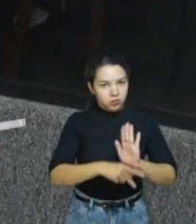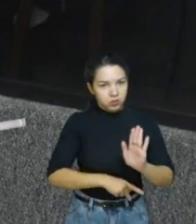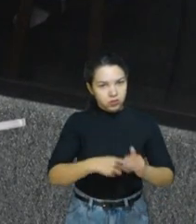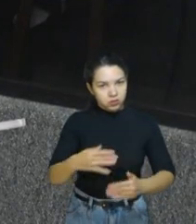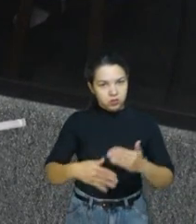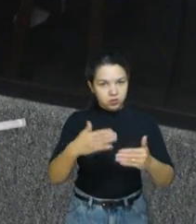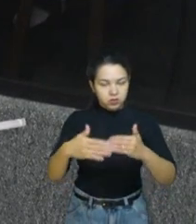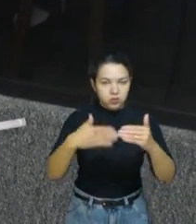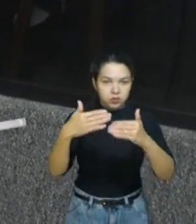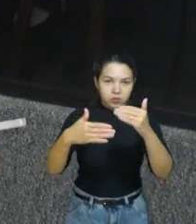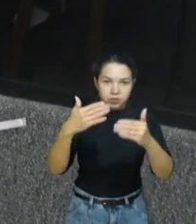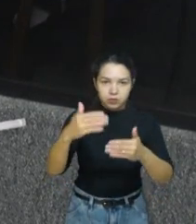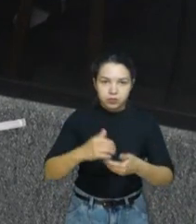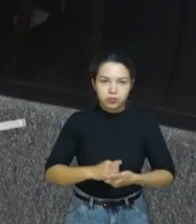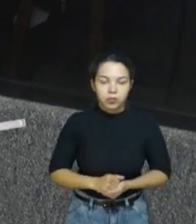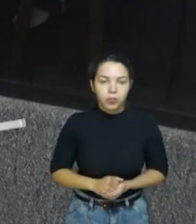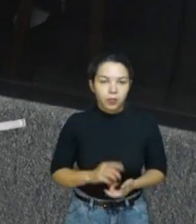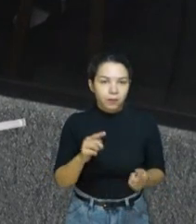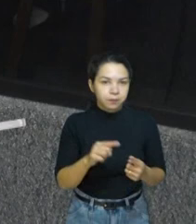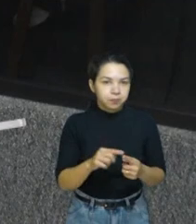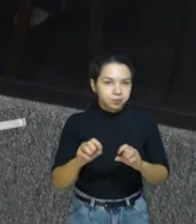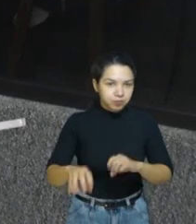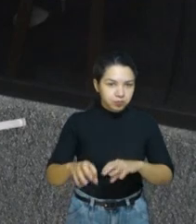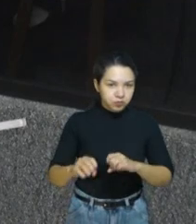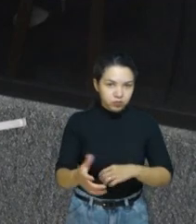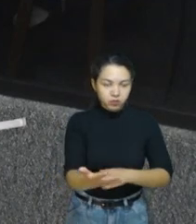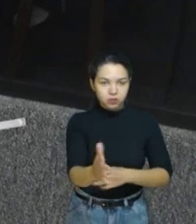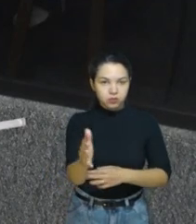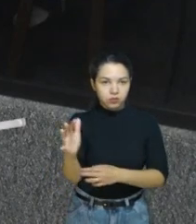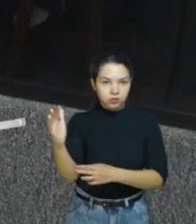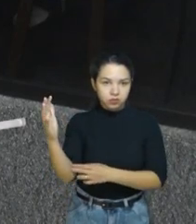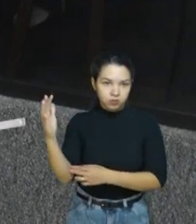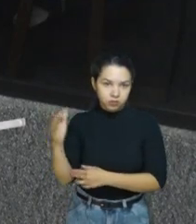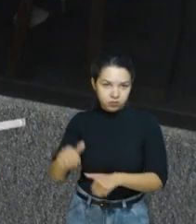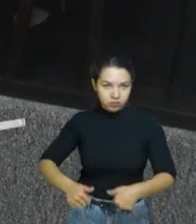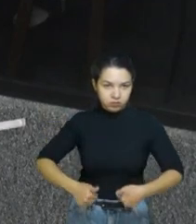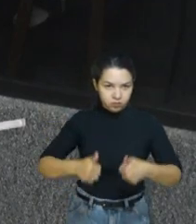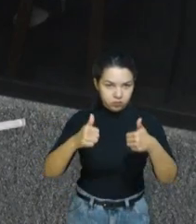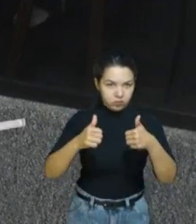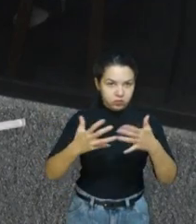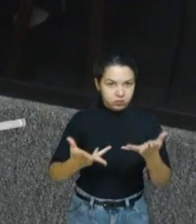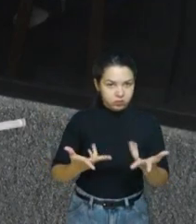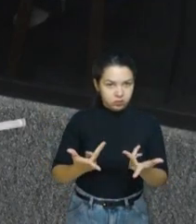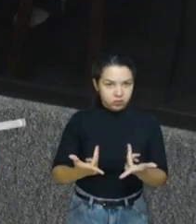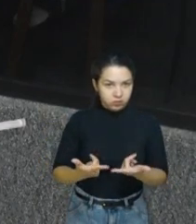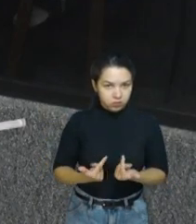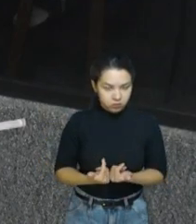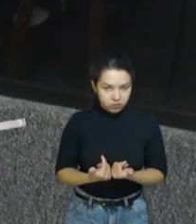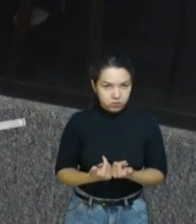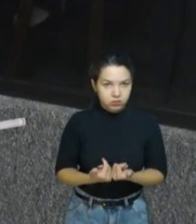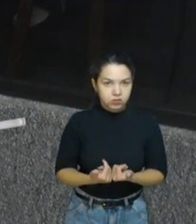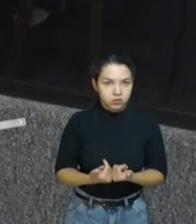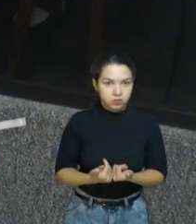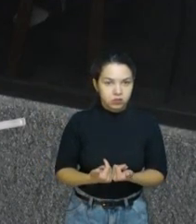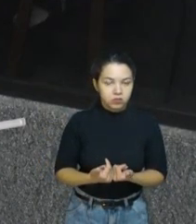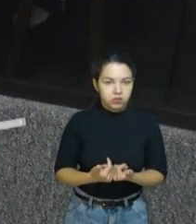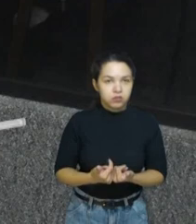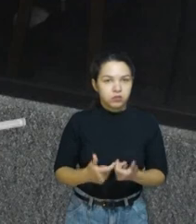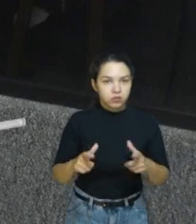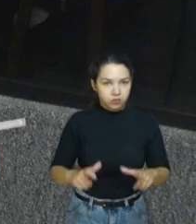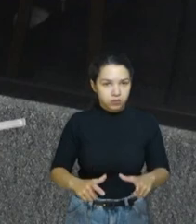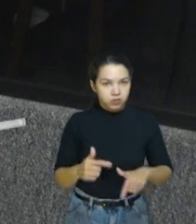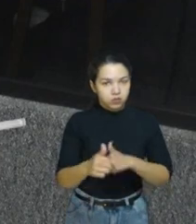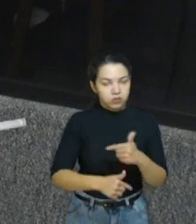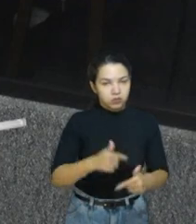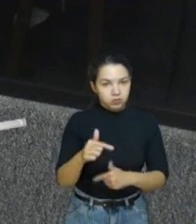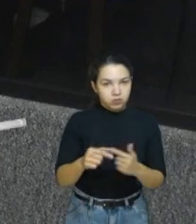que estamos desenvolvendo, visando a educação ambiental e uma busca de uma melhor qualidade do meio ambiente de trabalho, com